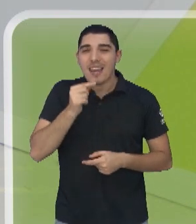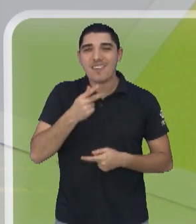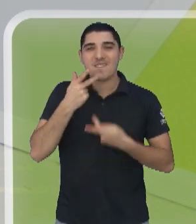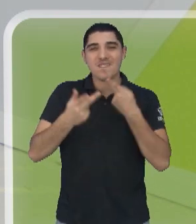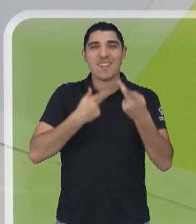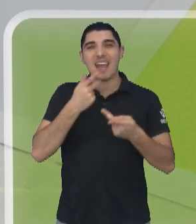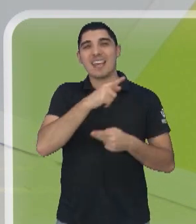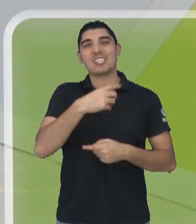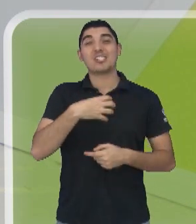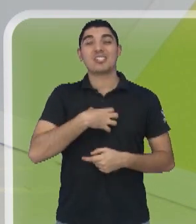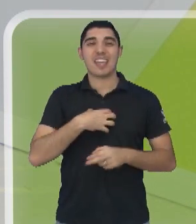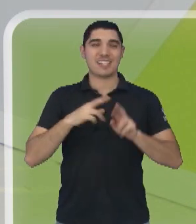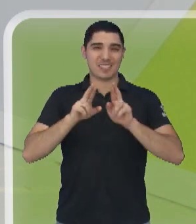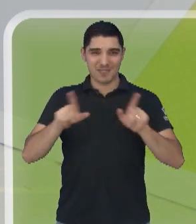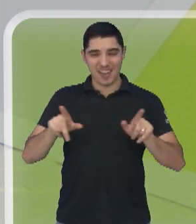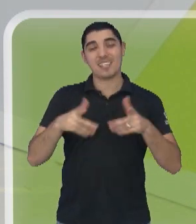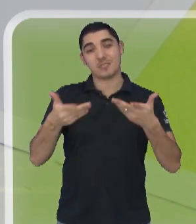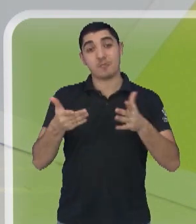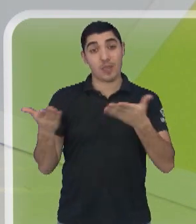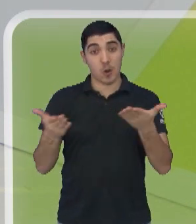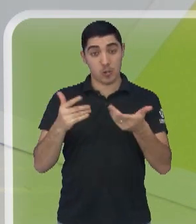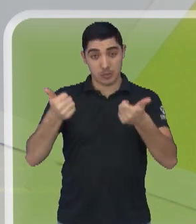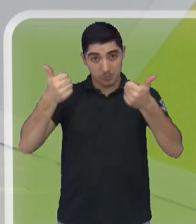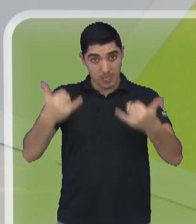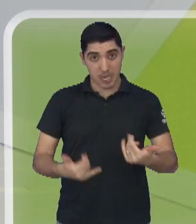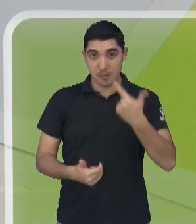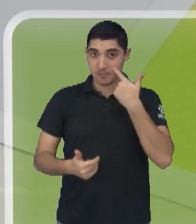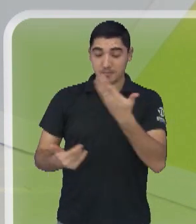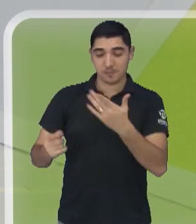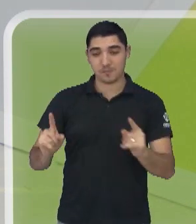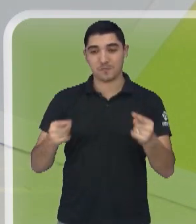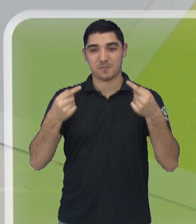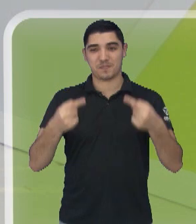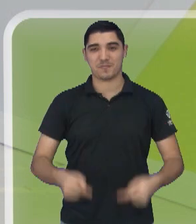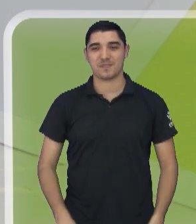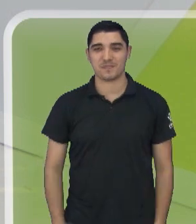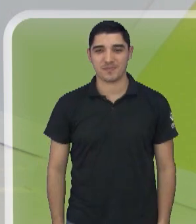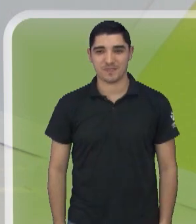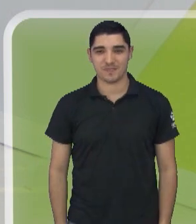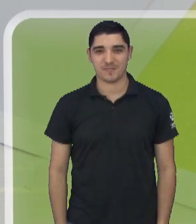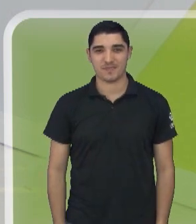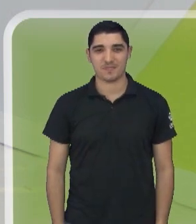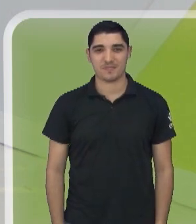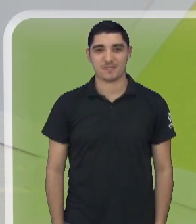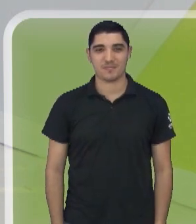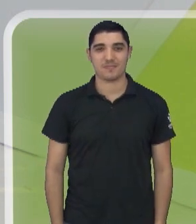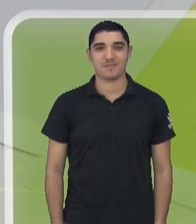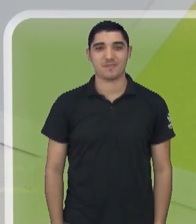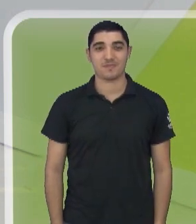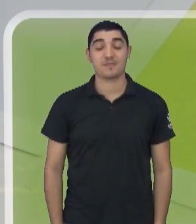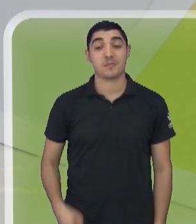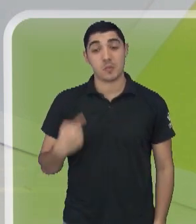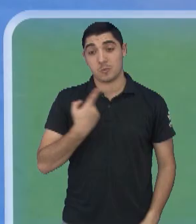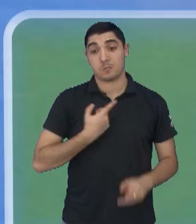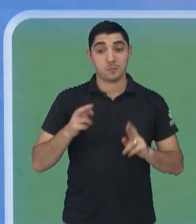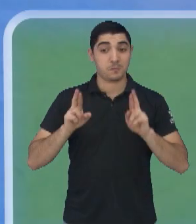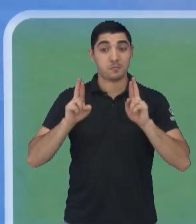fala sobre essa partida contra o Sport Futuro do Paraná. Fala, Douglas! A expectativa para o jogo é uma expectativa